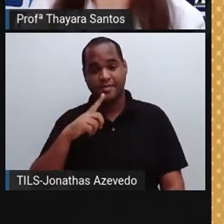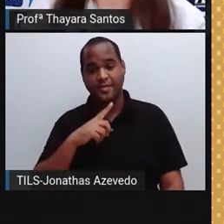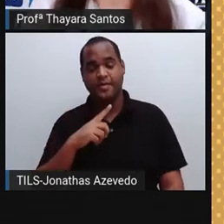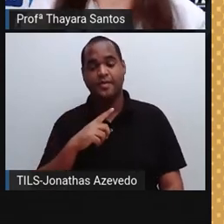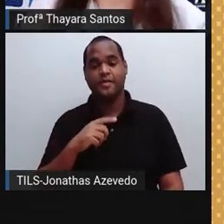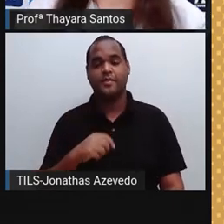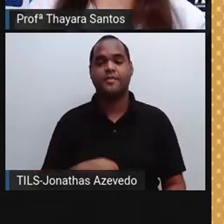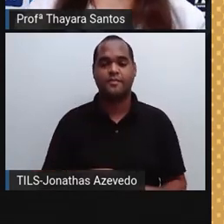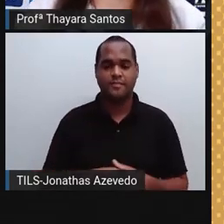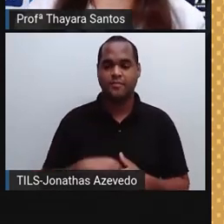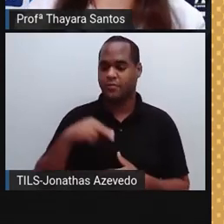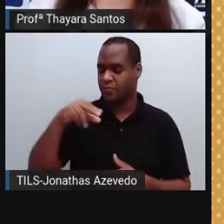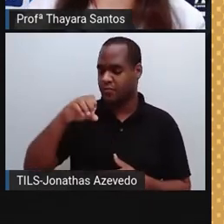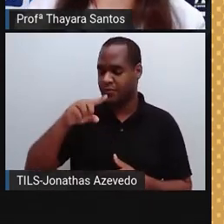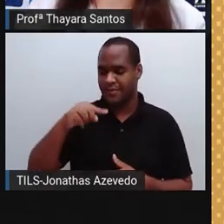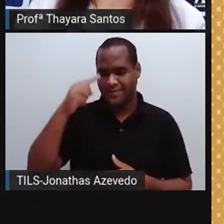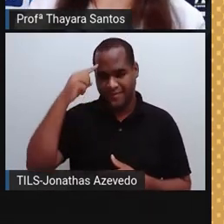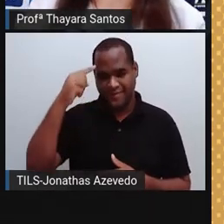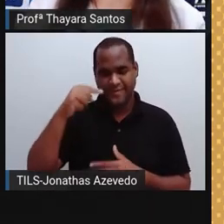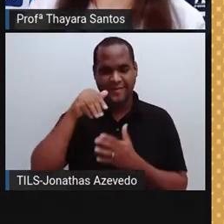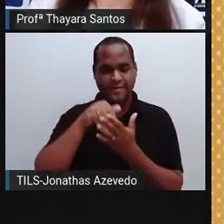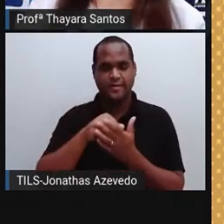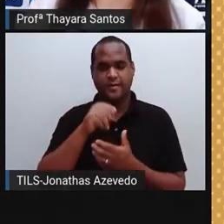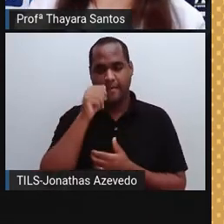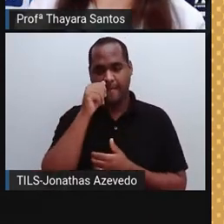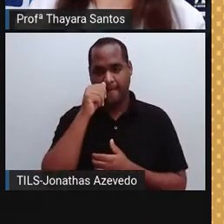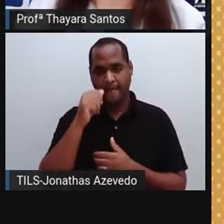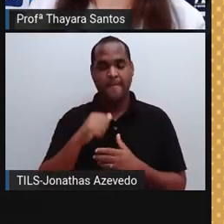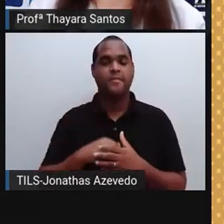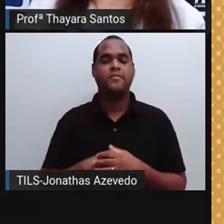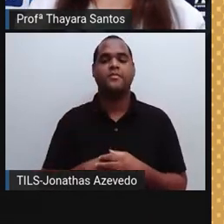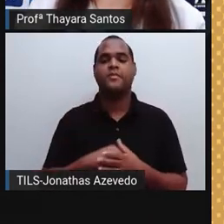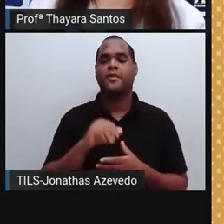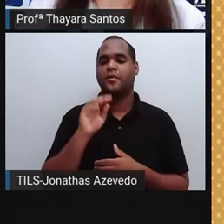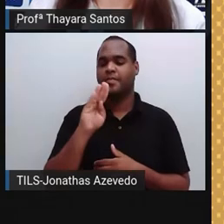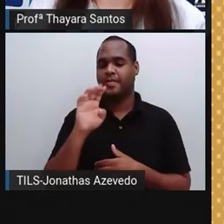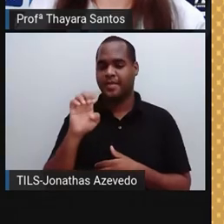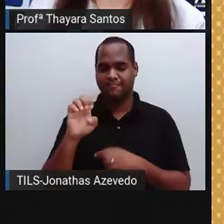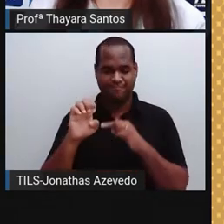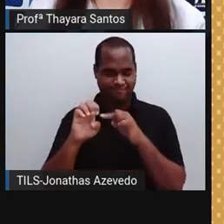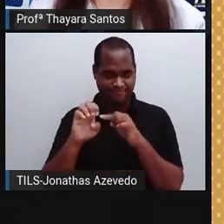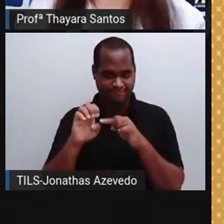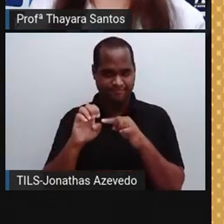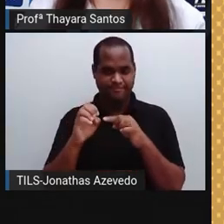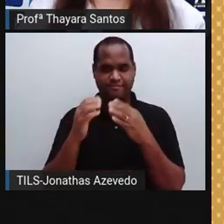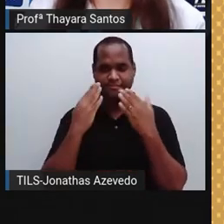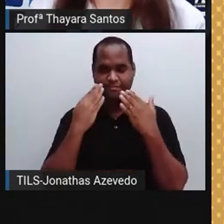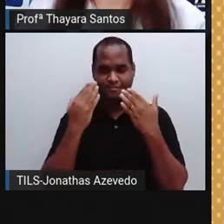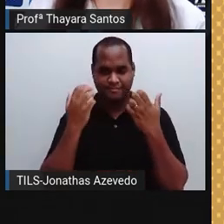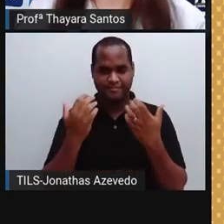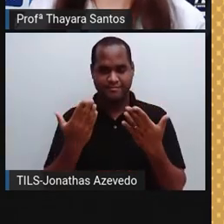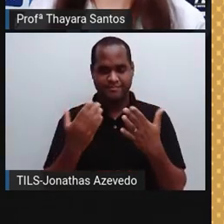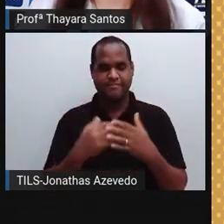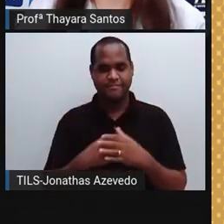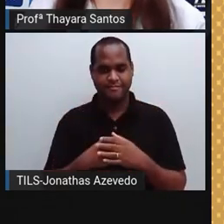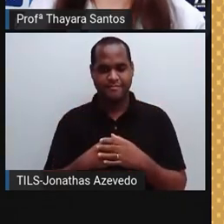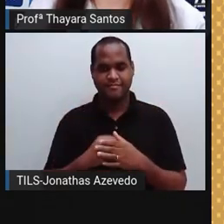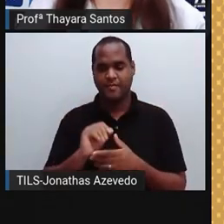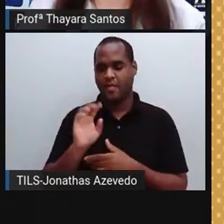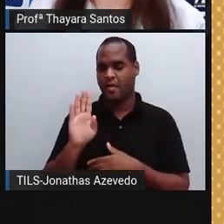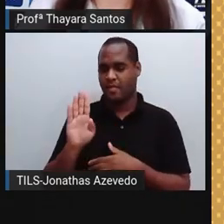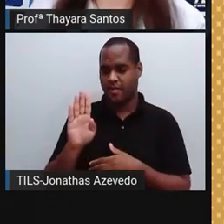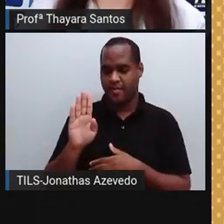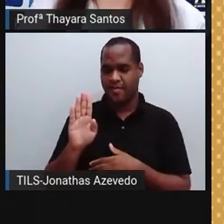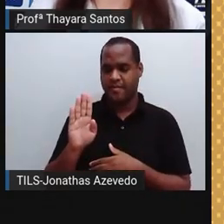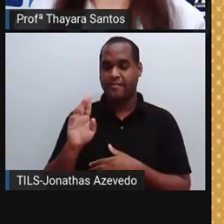final. Então, eu peguei aqui dois exemplos. A gente tem aqui o berílio, que é representado por Be, e a gente tem aqui o